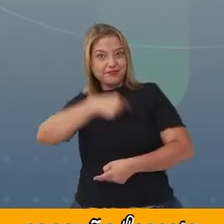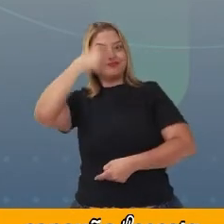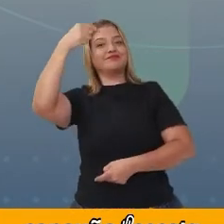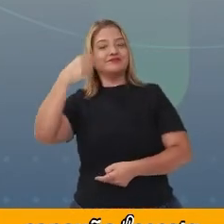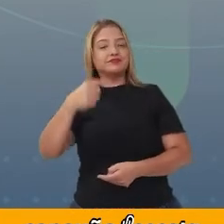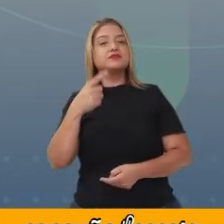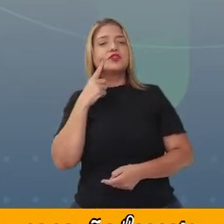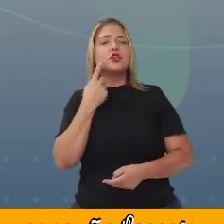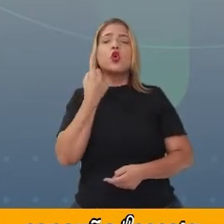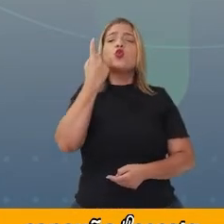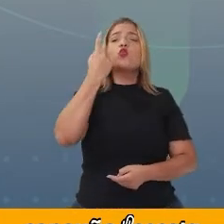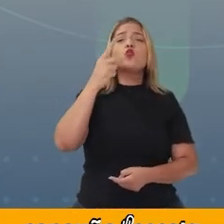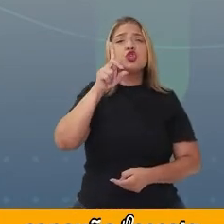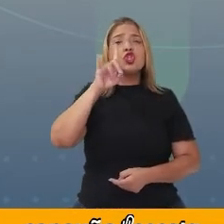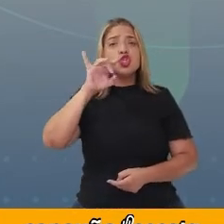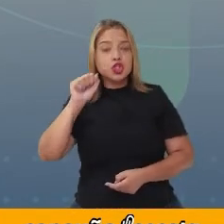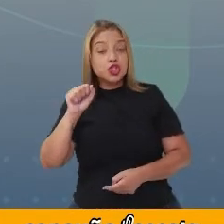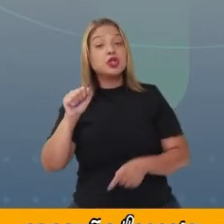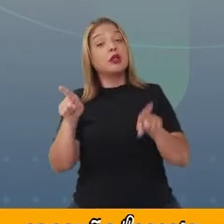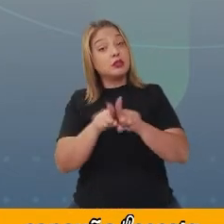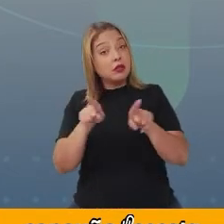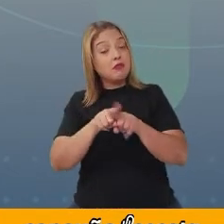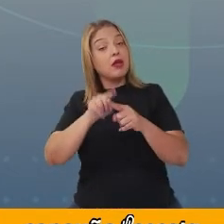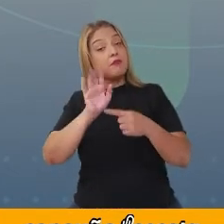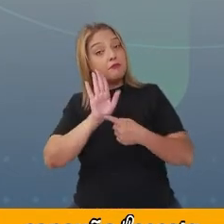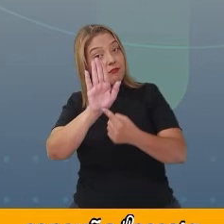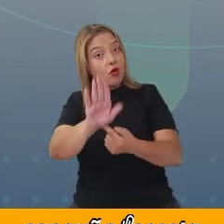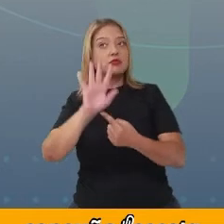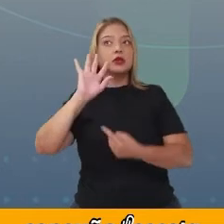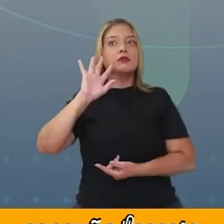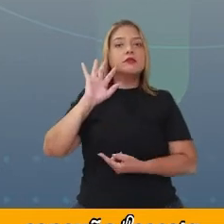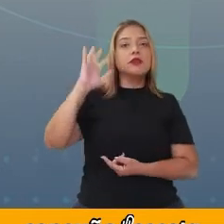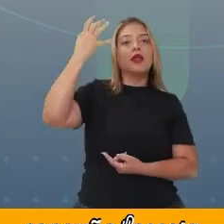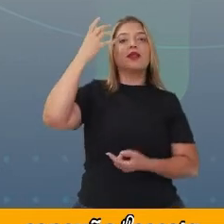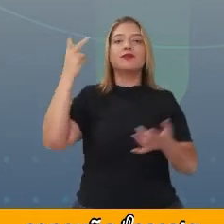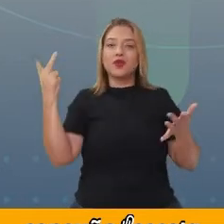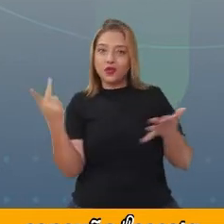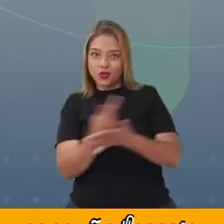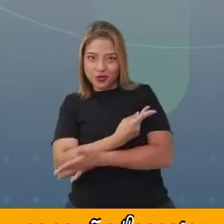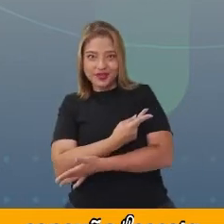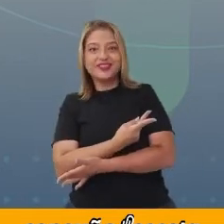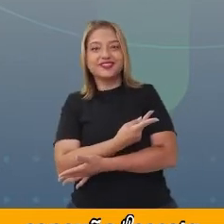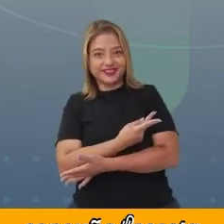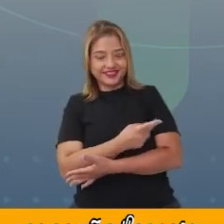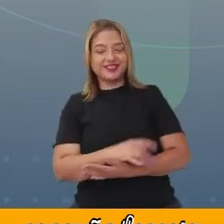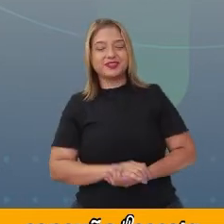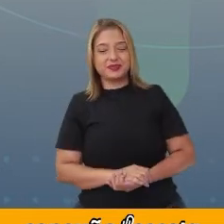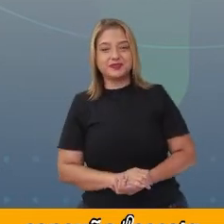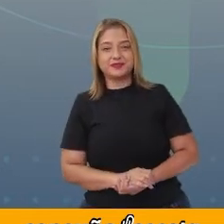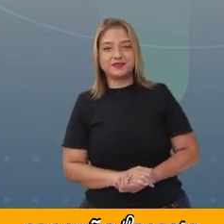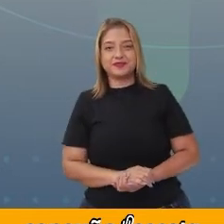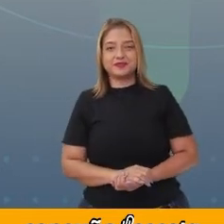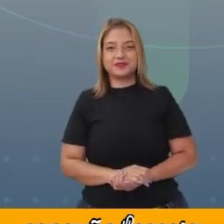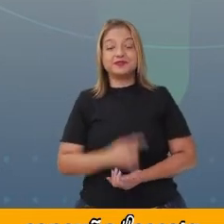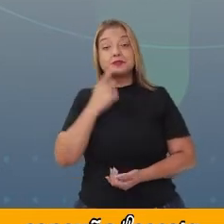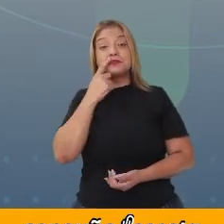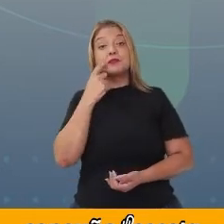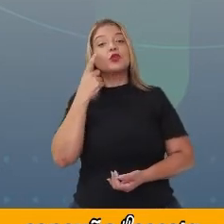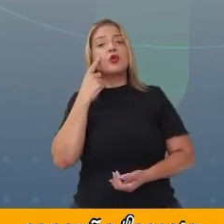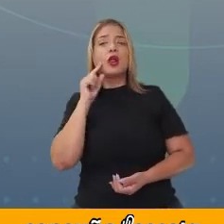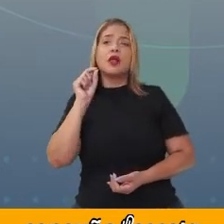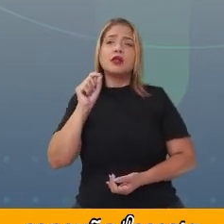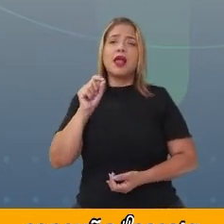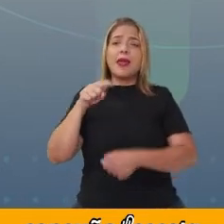está mostrando uma passagem temporal em relação ao que nós já lemos anteriormente? E quando nós vimos aí